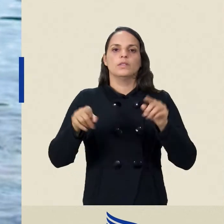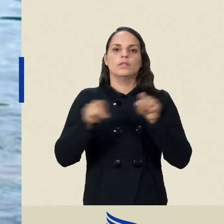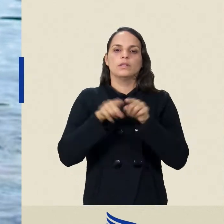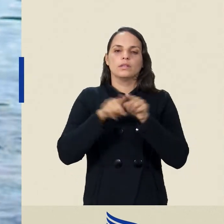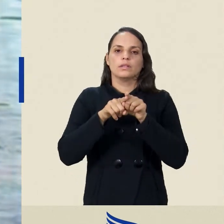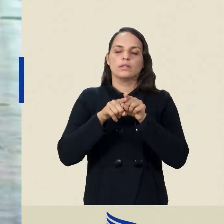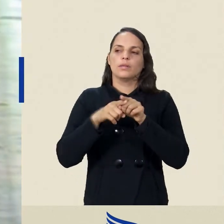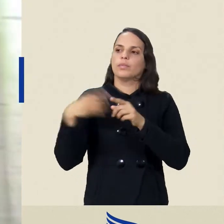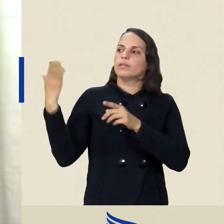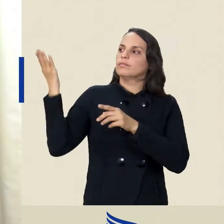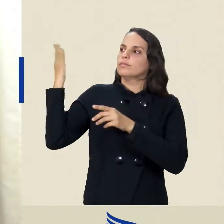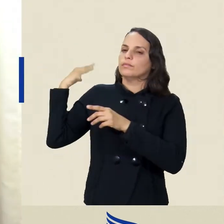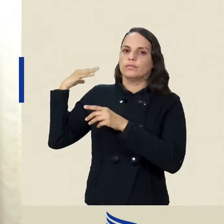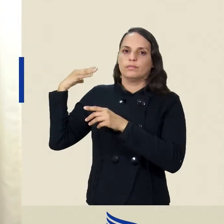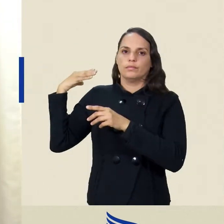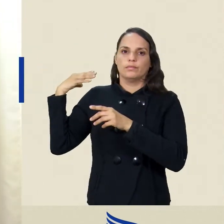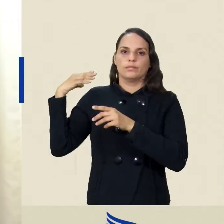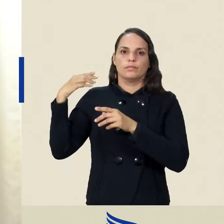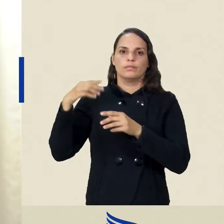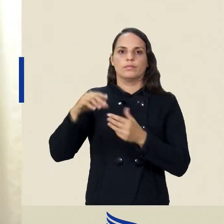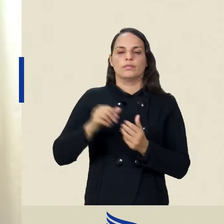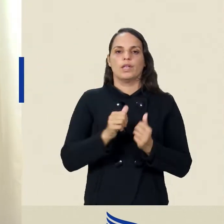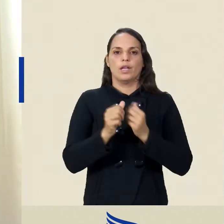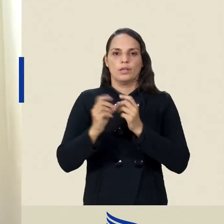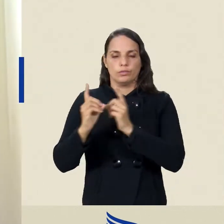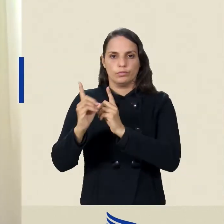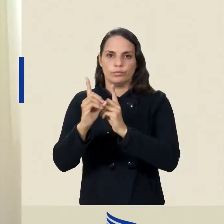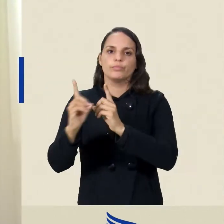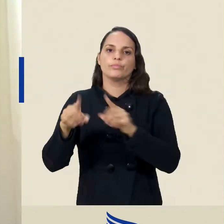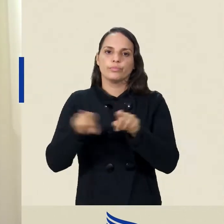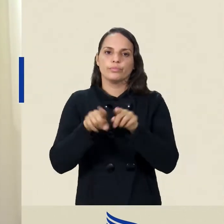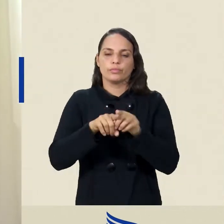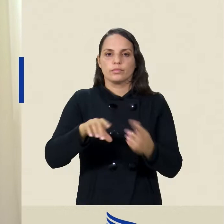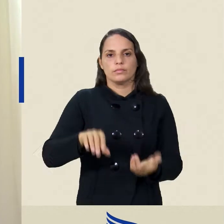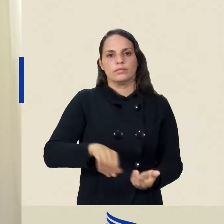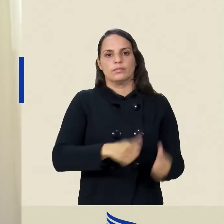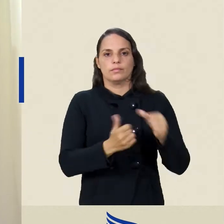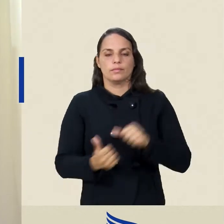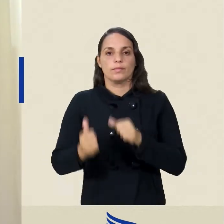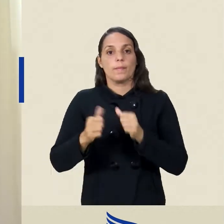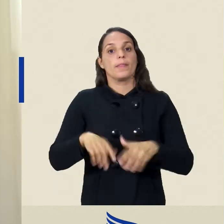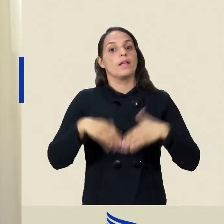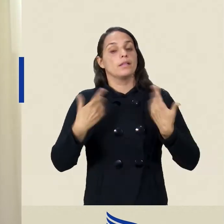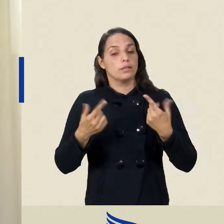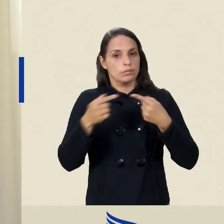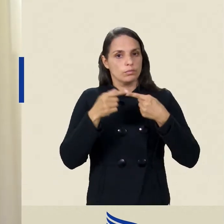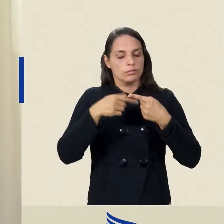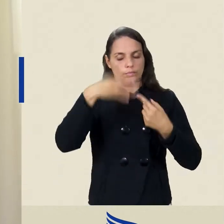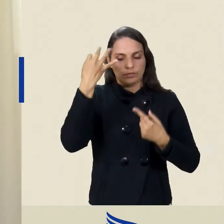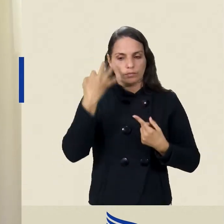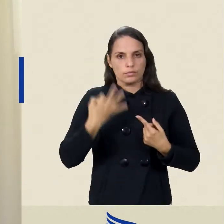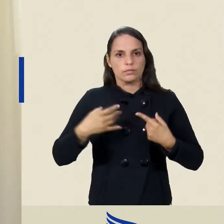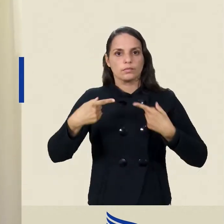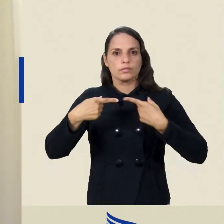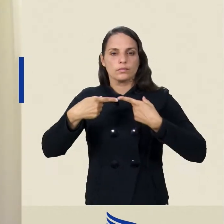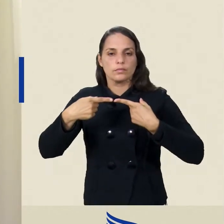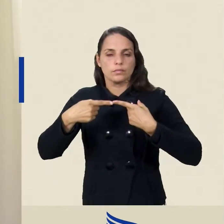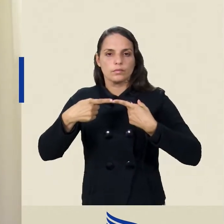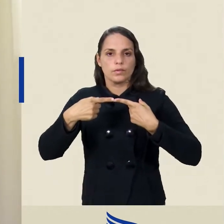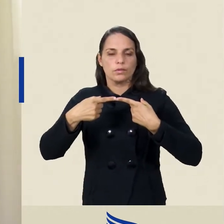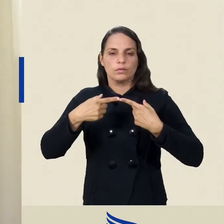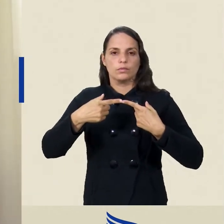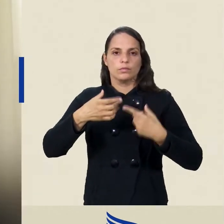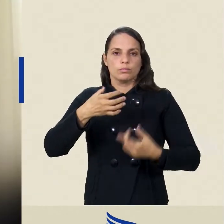primitiva. Esta é a forma correta de batizar, pois está em harmonia com o real sentido